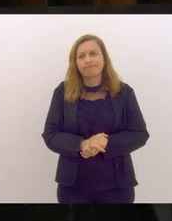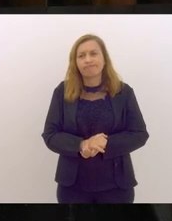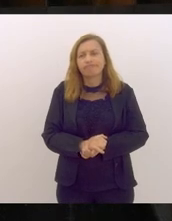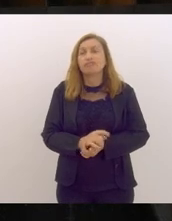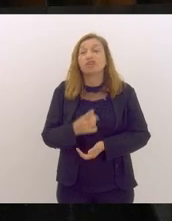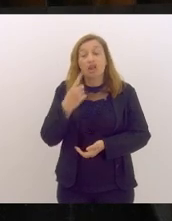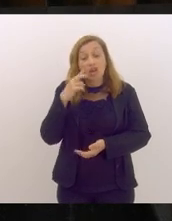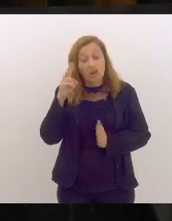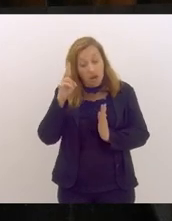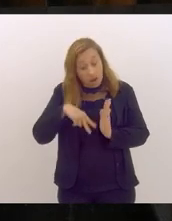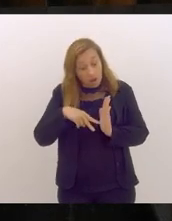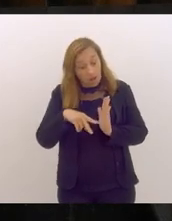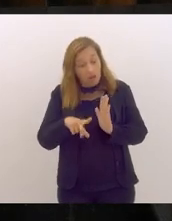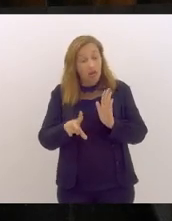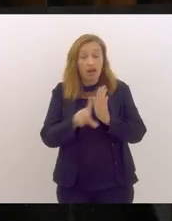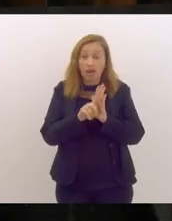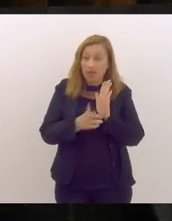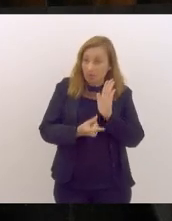DO